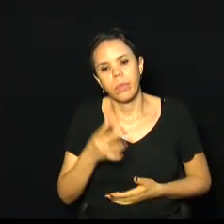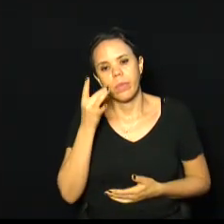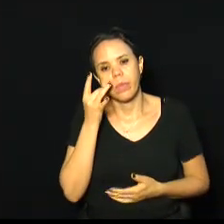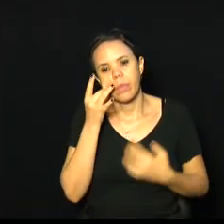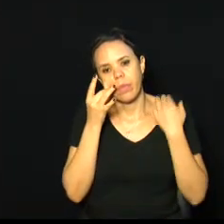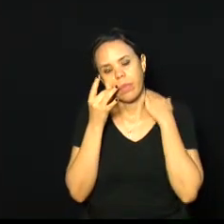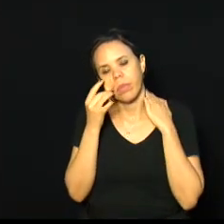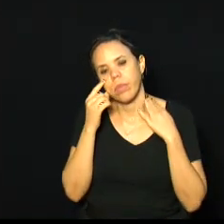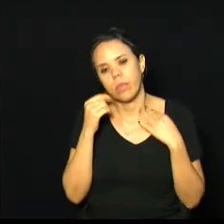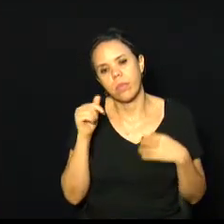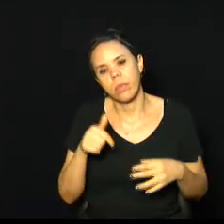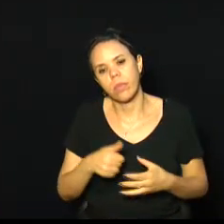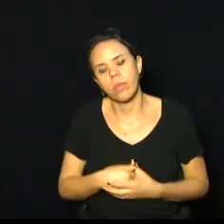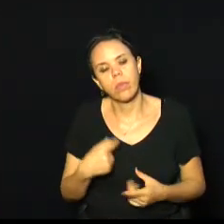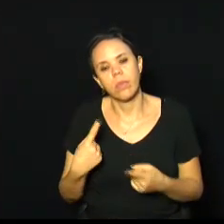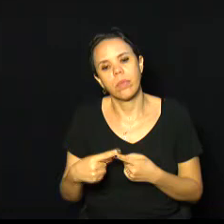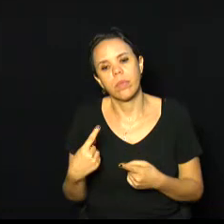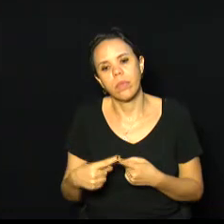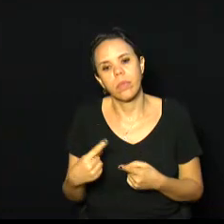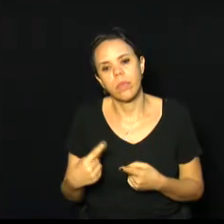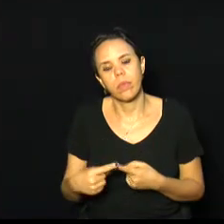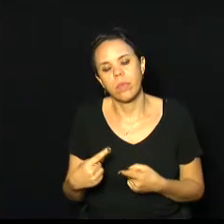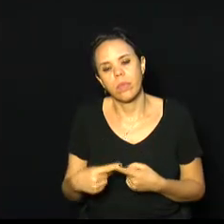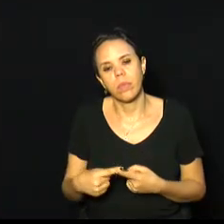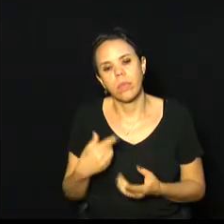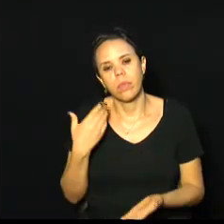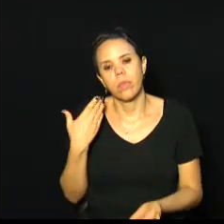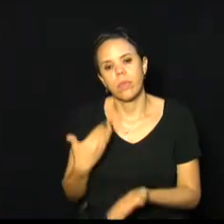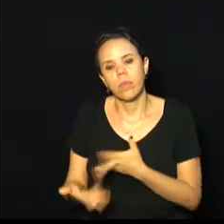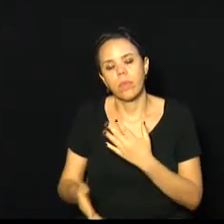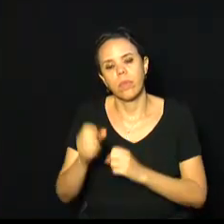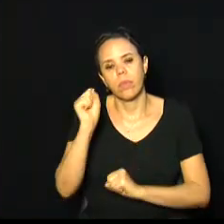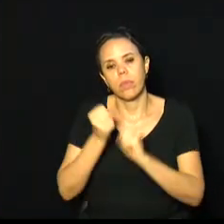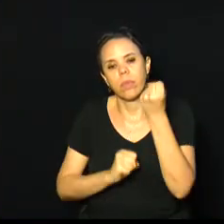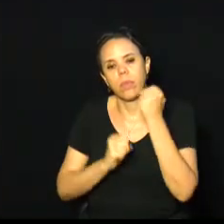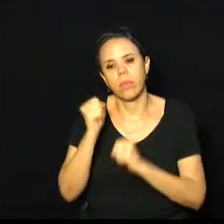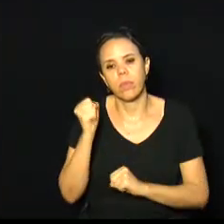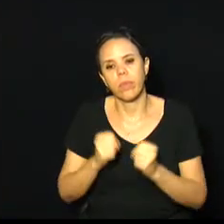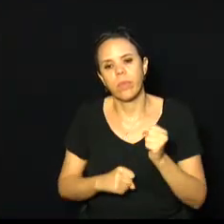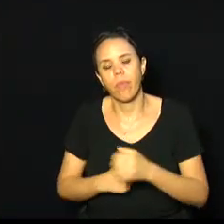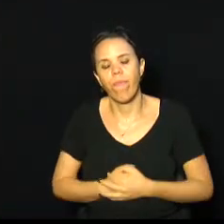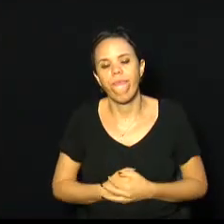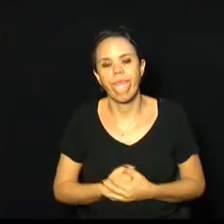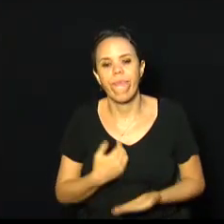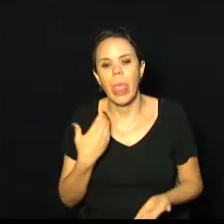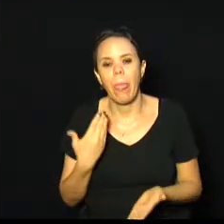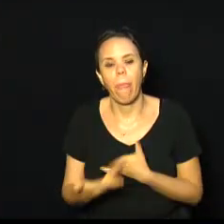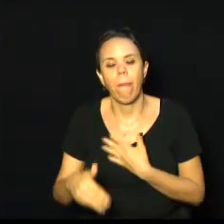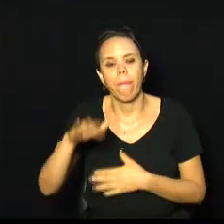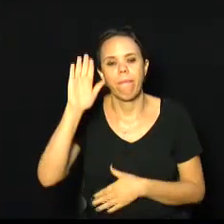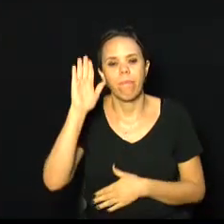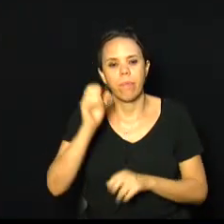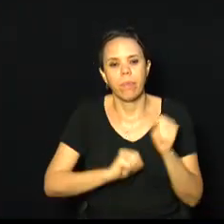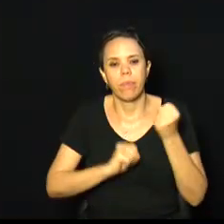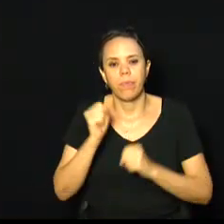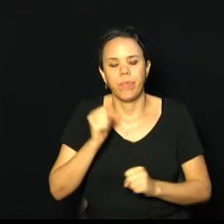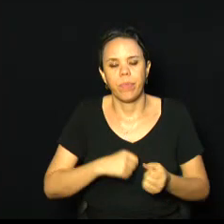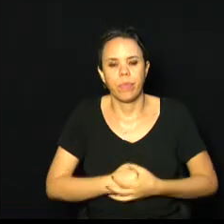presente. Por quê? Nós estamos perdendo indústrias, vamos perder mais